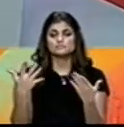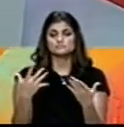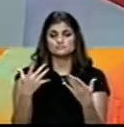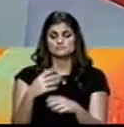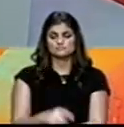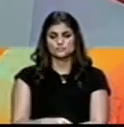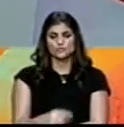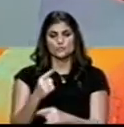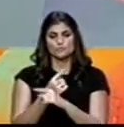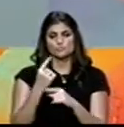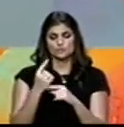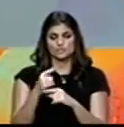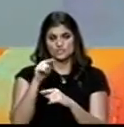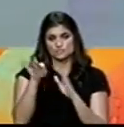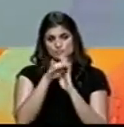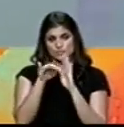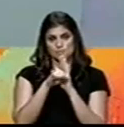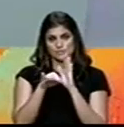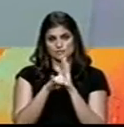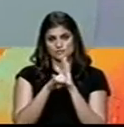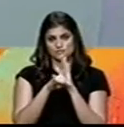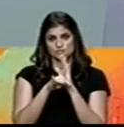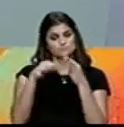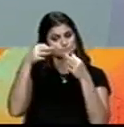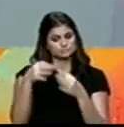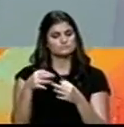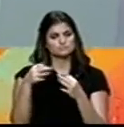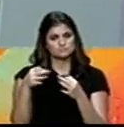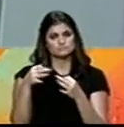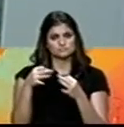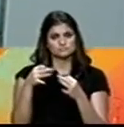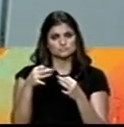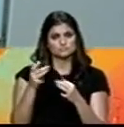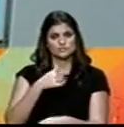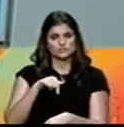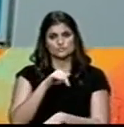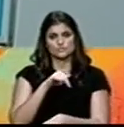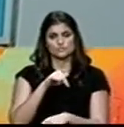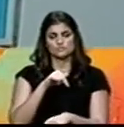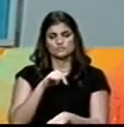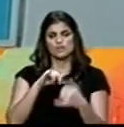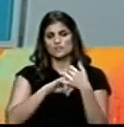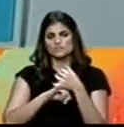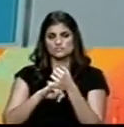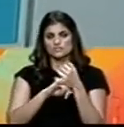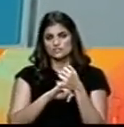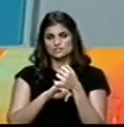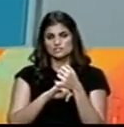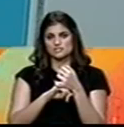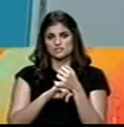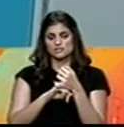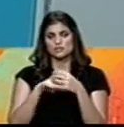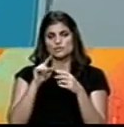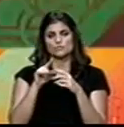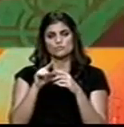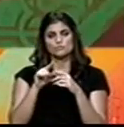bocadinho mais para lá, que eu não aguento estar tão longe. Este programa é um programa sério e nós temos a assinatura da Associação Portuguesa de Nutrição. Mais nada. E